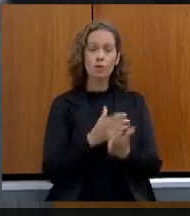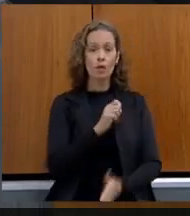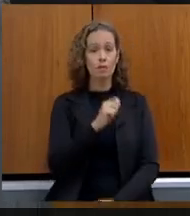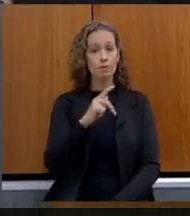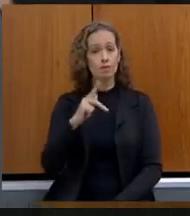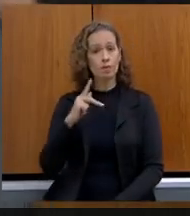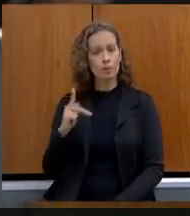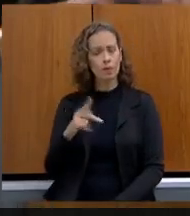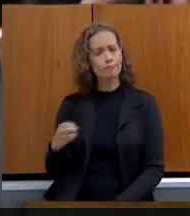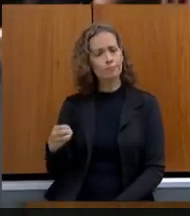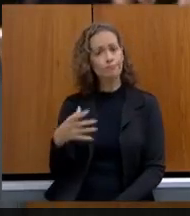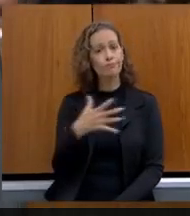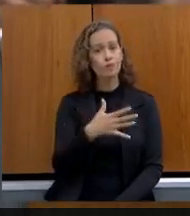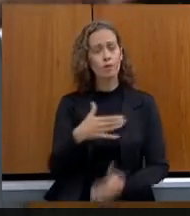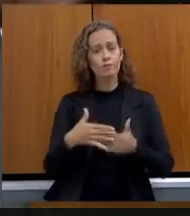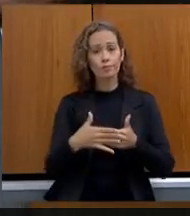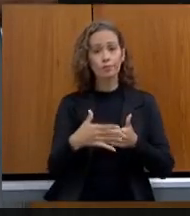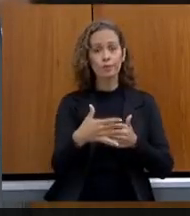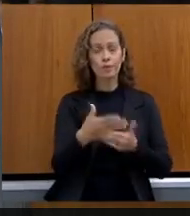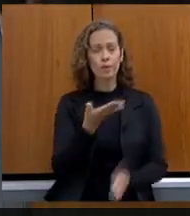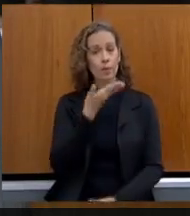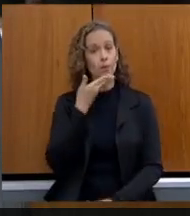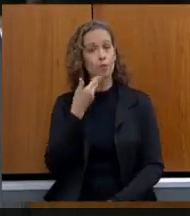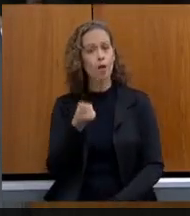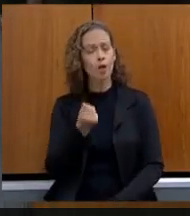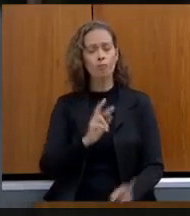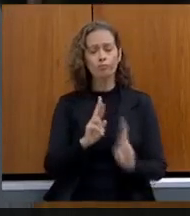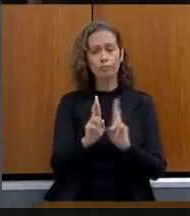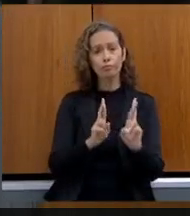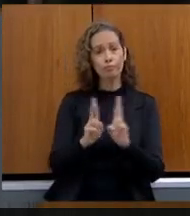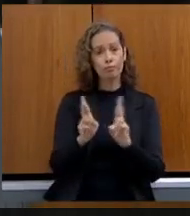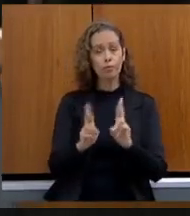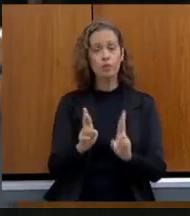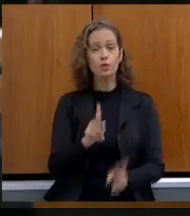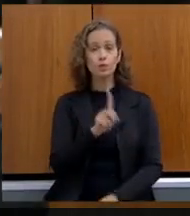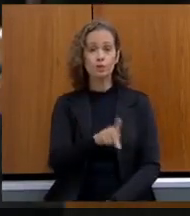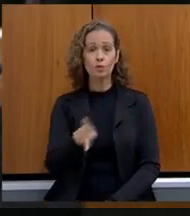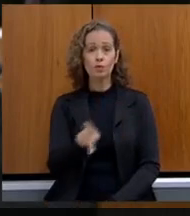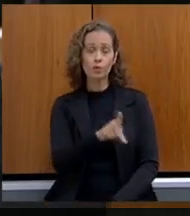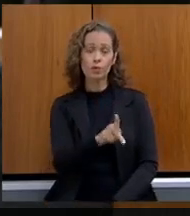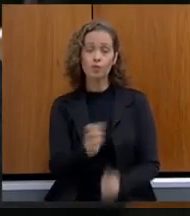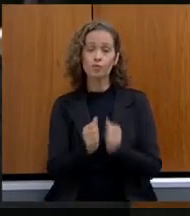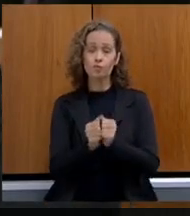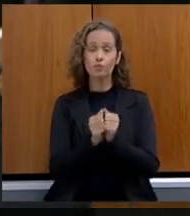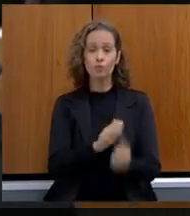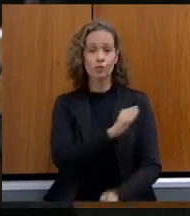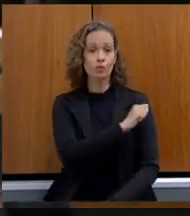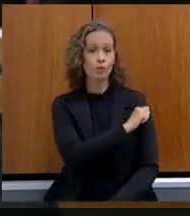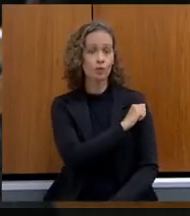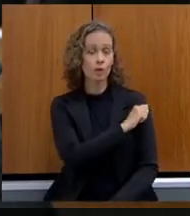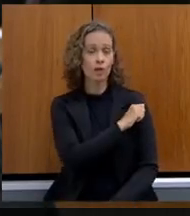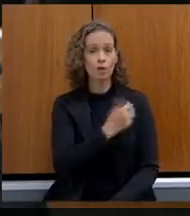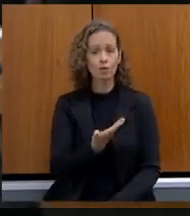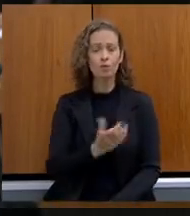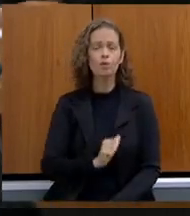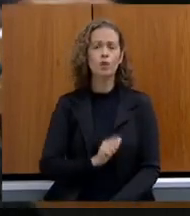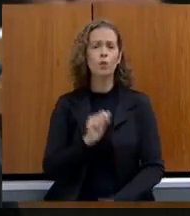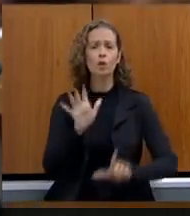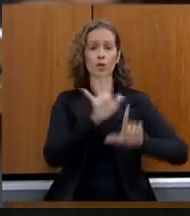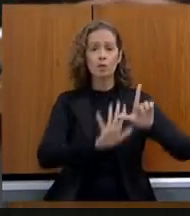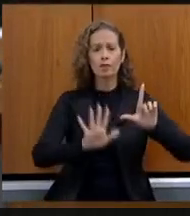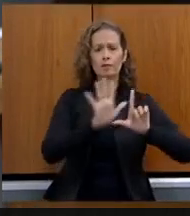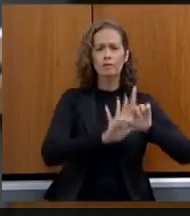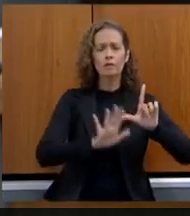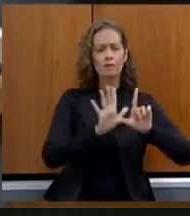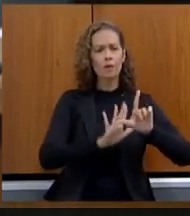versão que trouxe uma melhor interface entre professores estudantes através do Google sala de aula essa plataforma é uma plataforma que